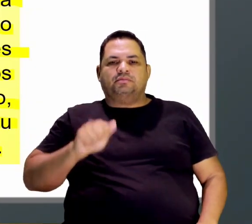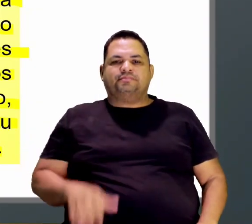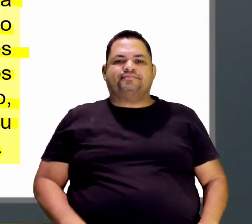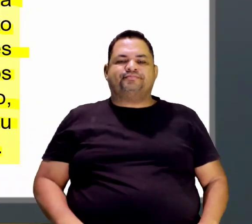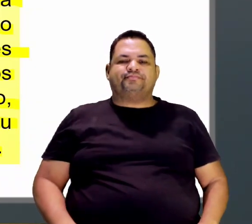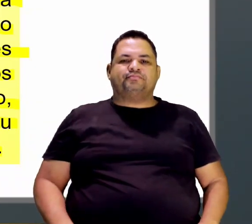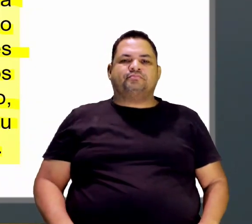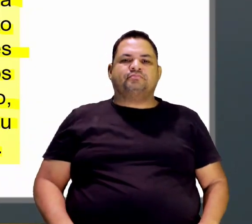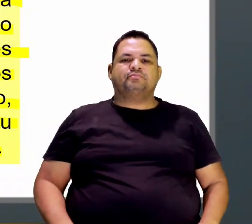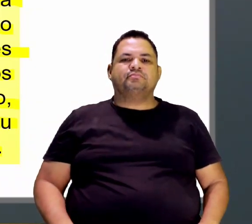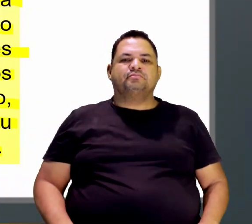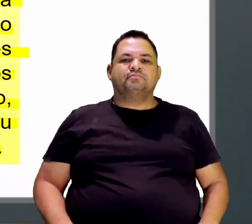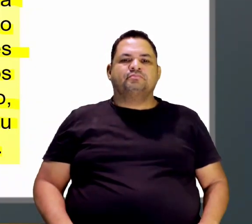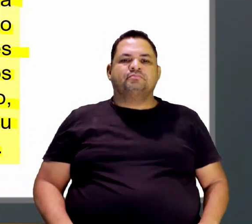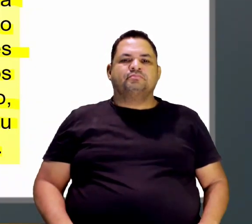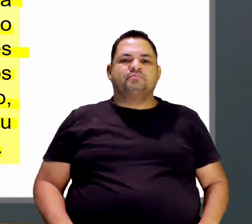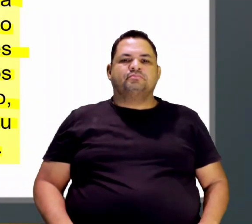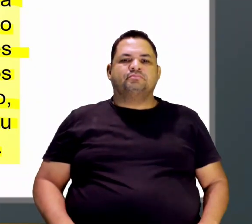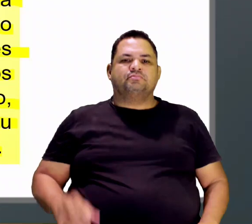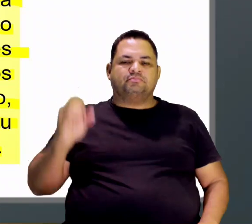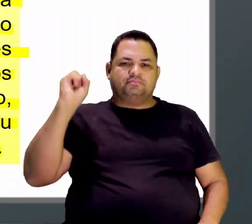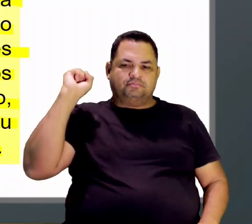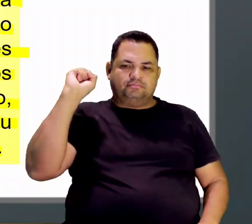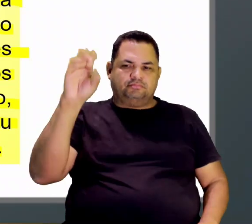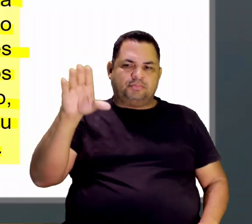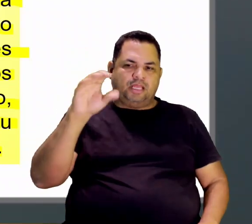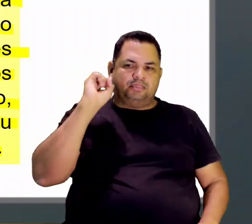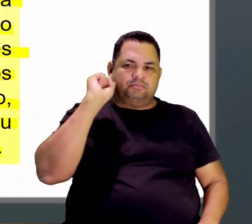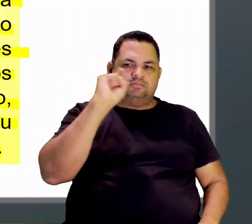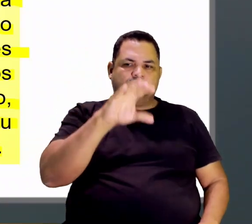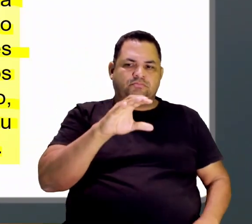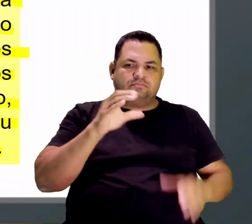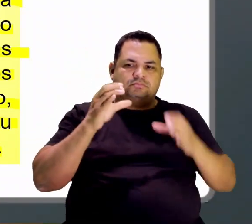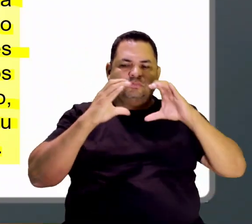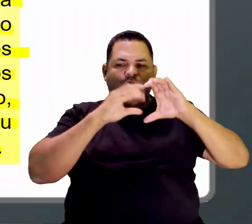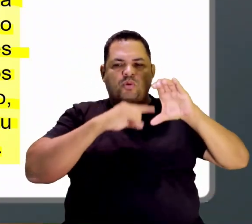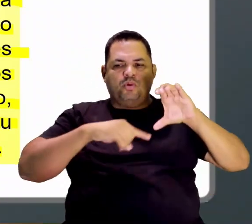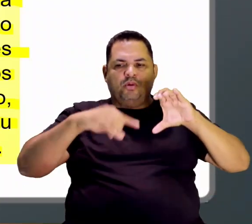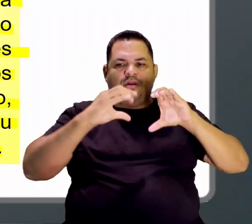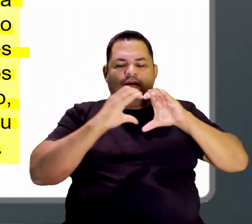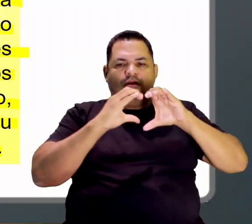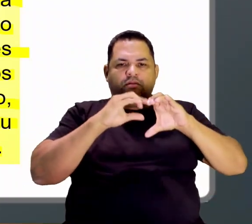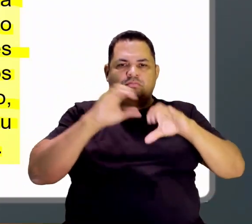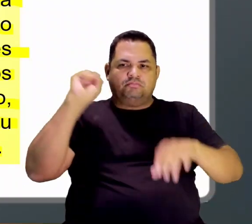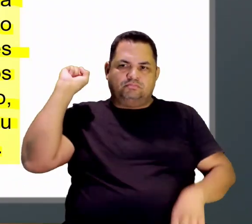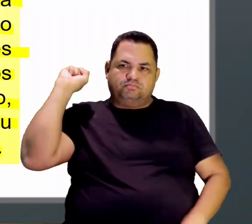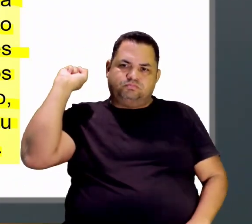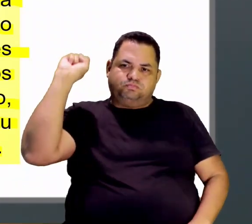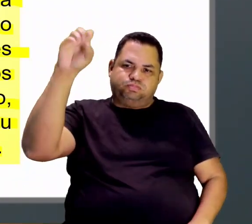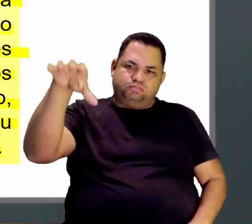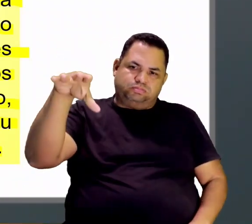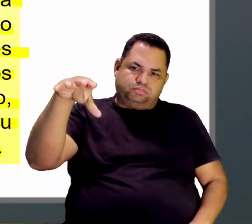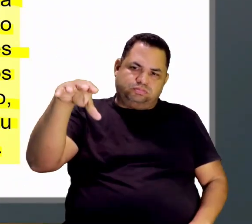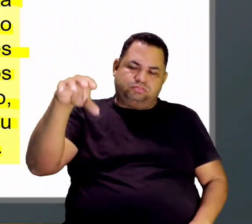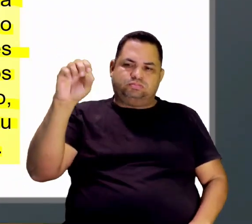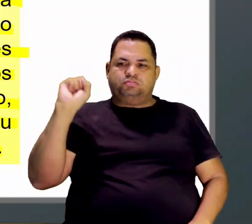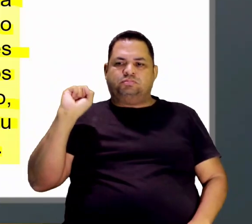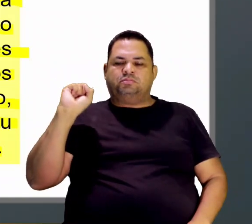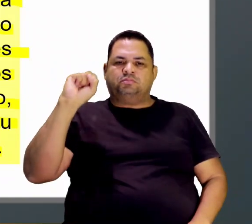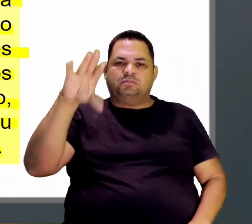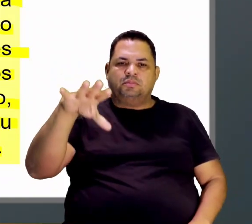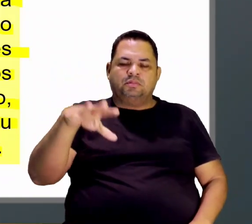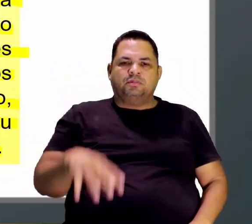num futsal, ou num handebol, ou até mesmo uma prática recreativa. Vamos pegar aí, a exemplo, a queimada.